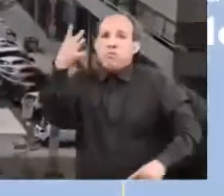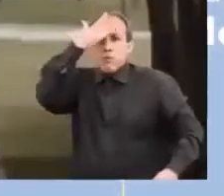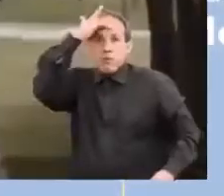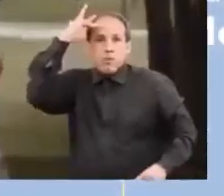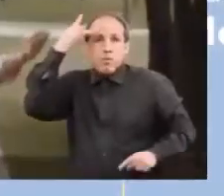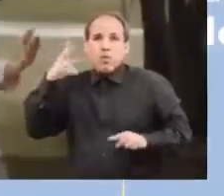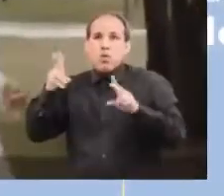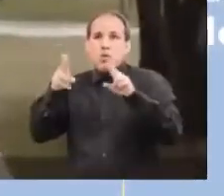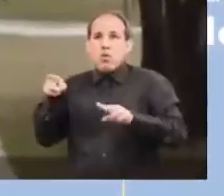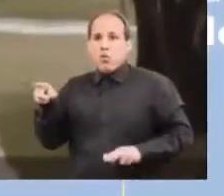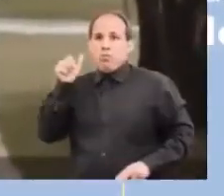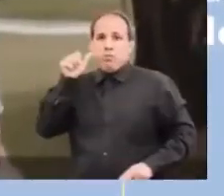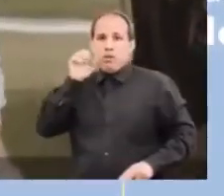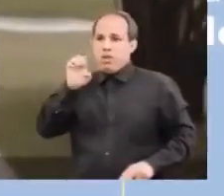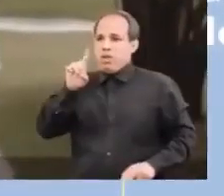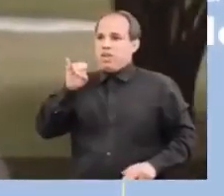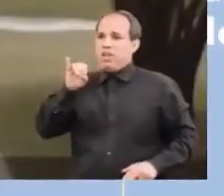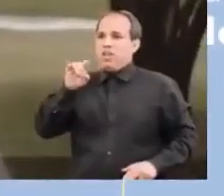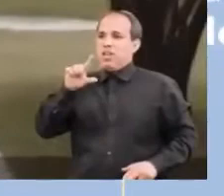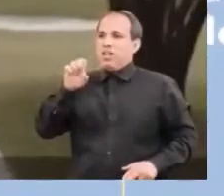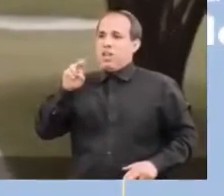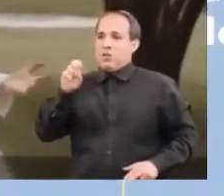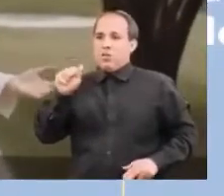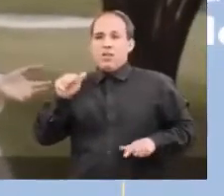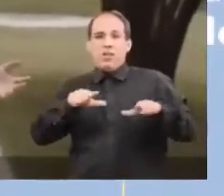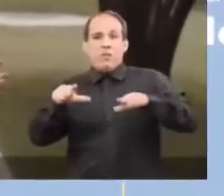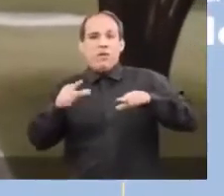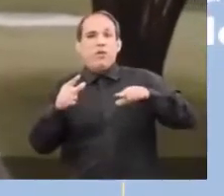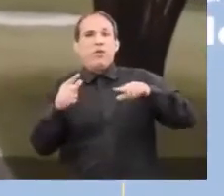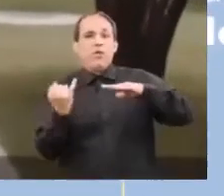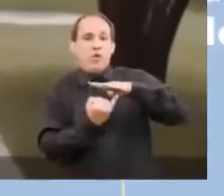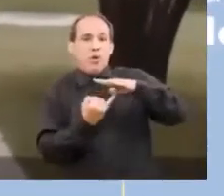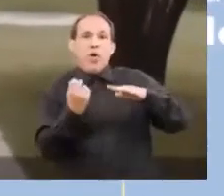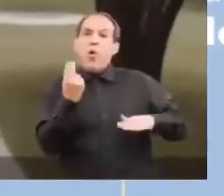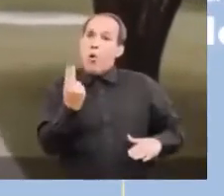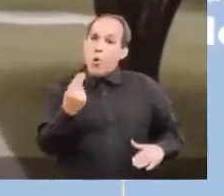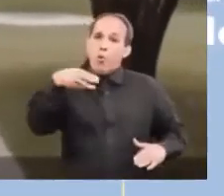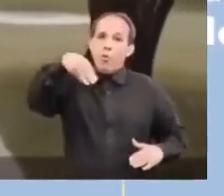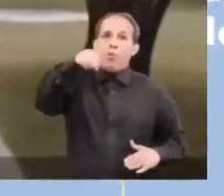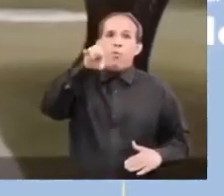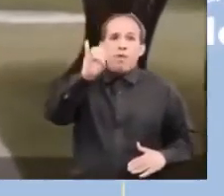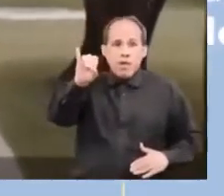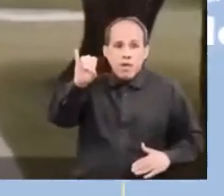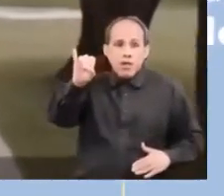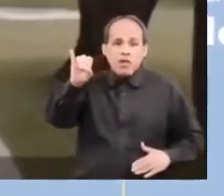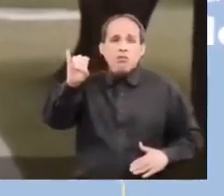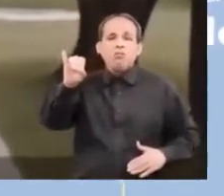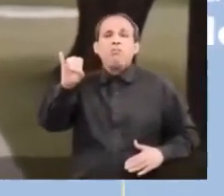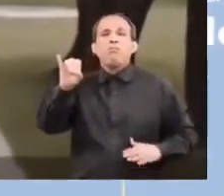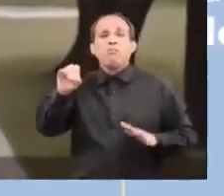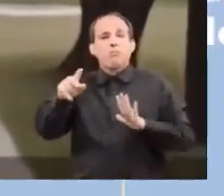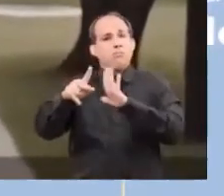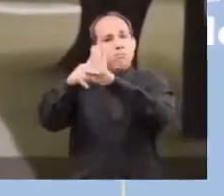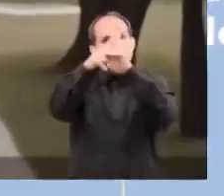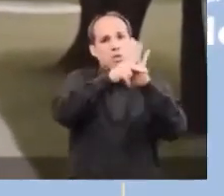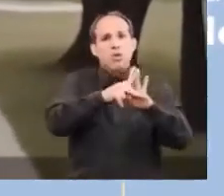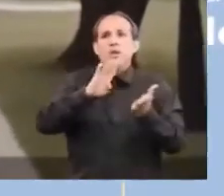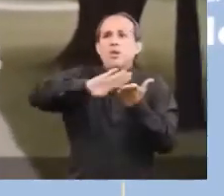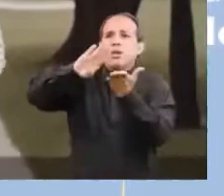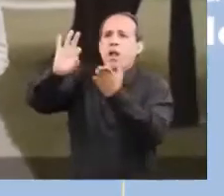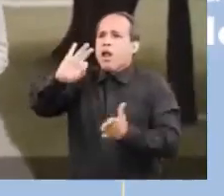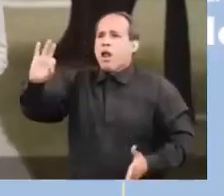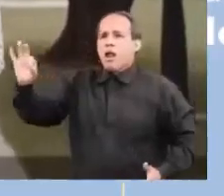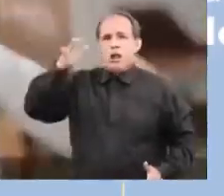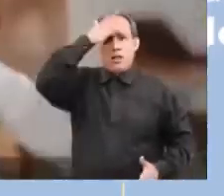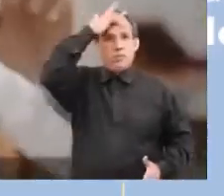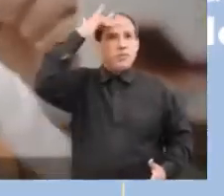pessoas, como a dona Edileuza. Seja um trabalhador informal ou microempreendedor individual, ninguém vai ser deixado para